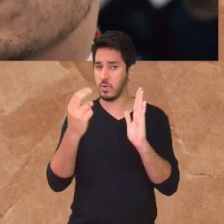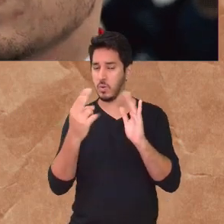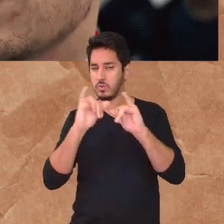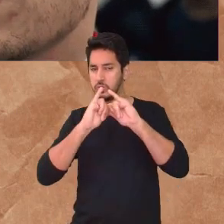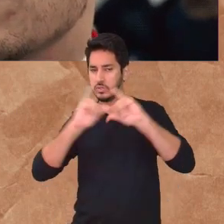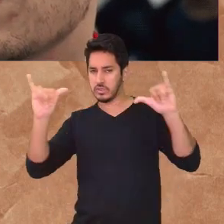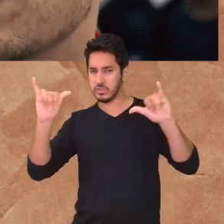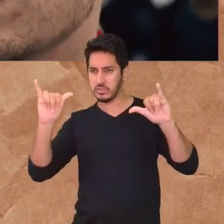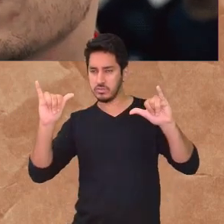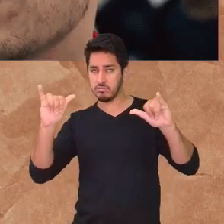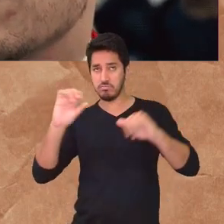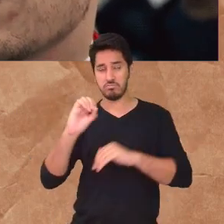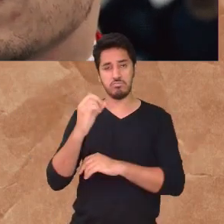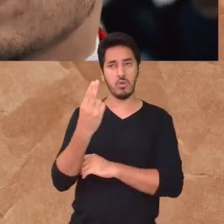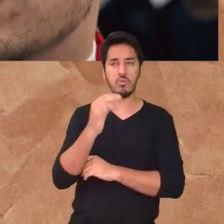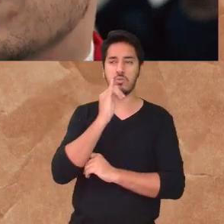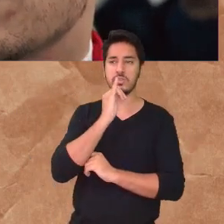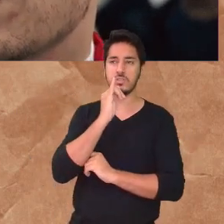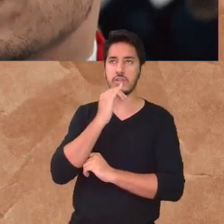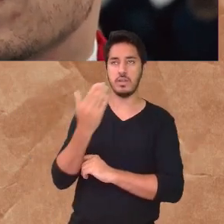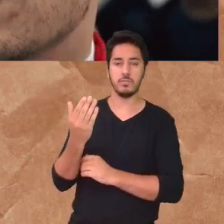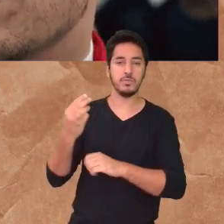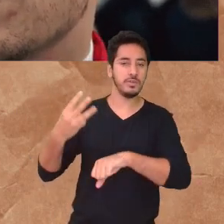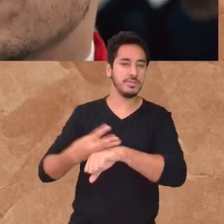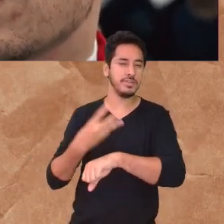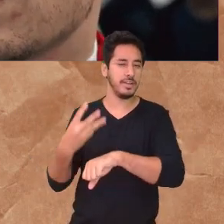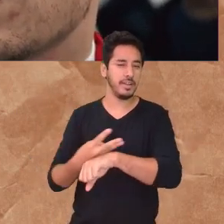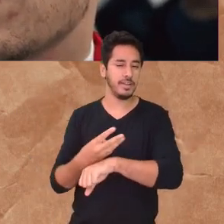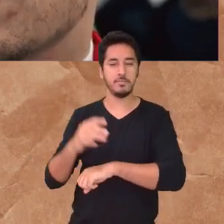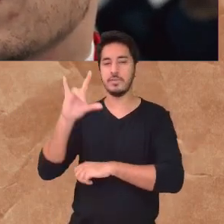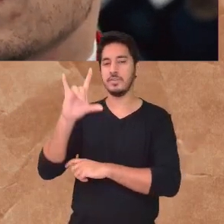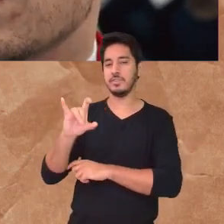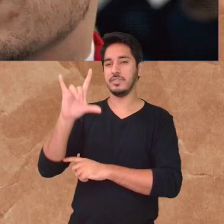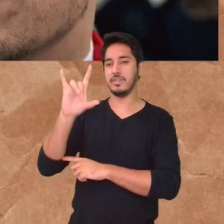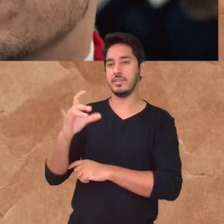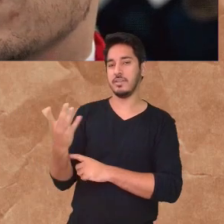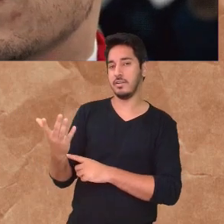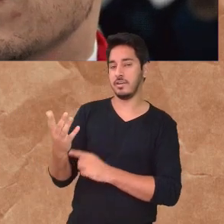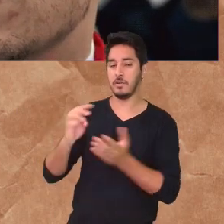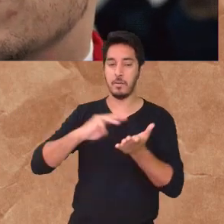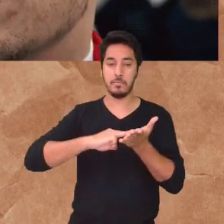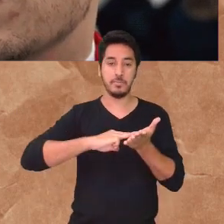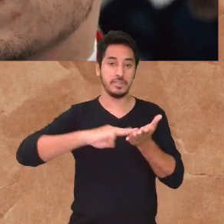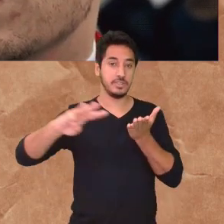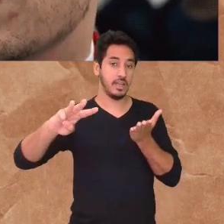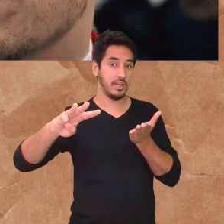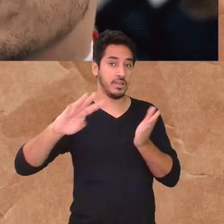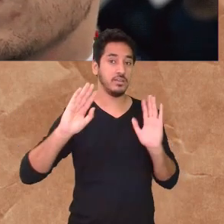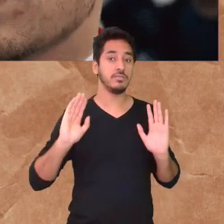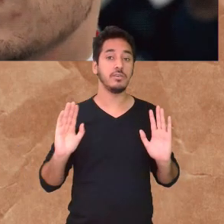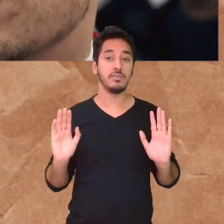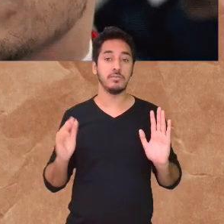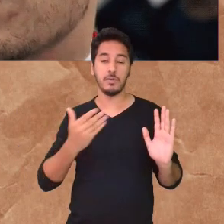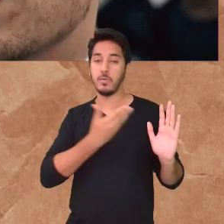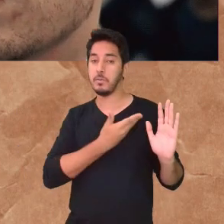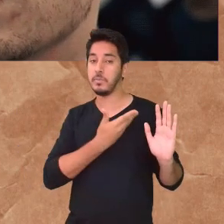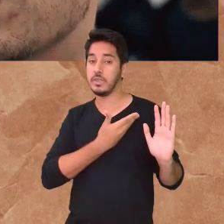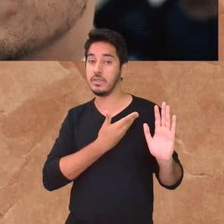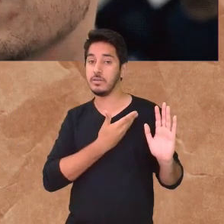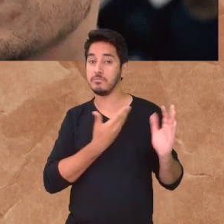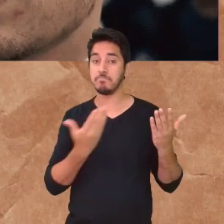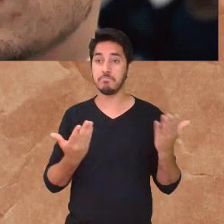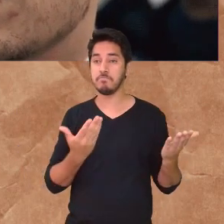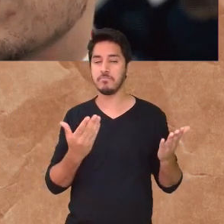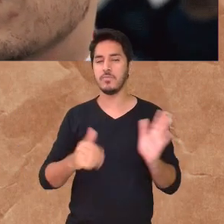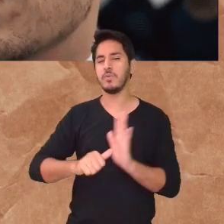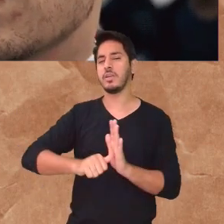notícia? Ou a gente utiliza, por exemplo, no WhatsApp, no Instagram, numa mensagem digital para um amigo? O que é a